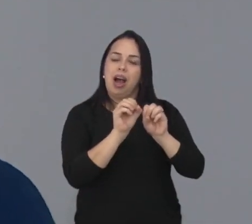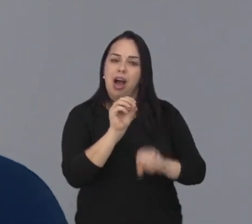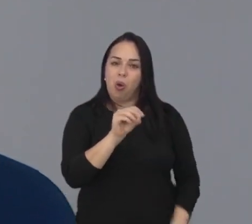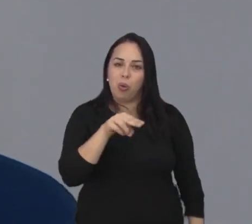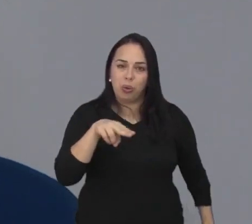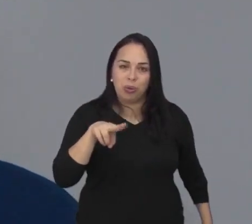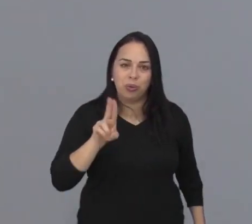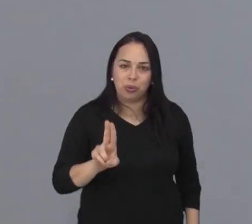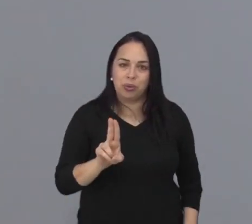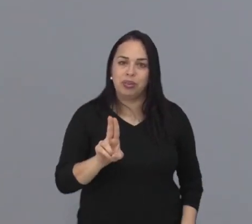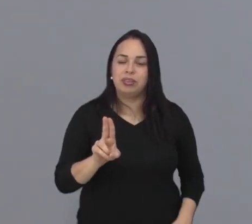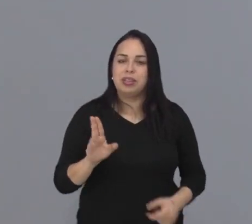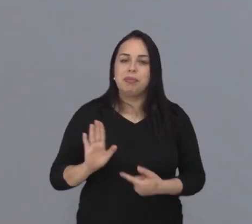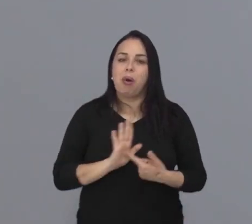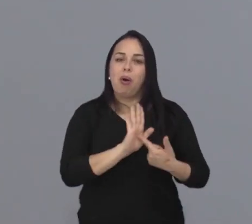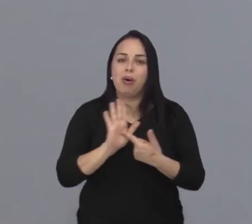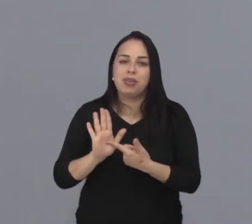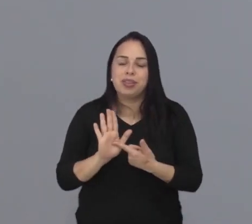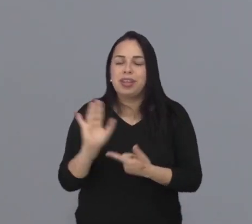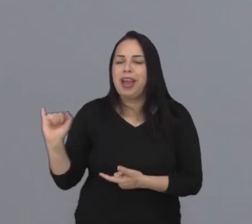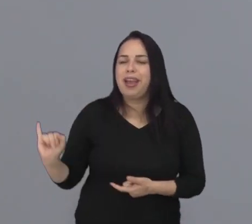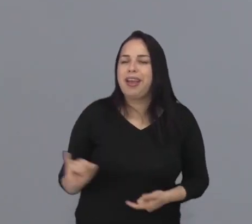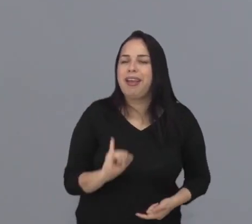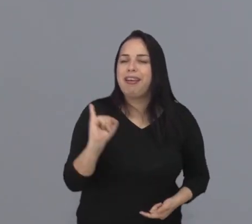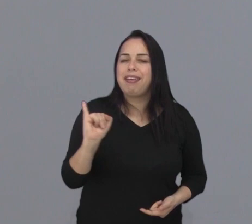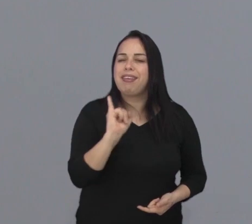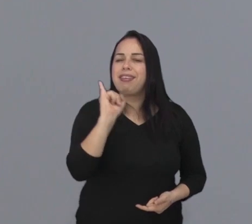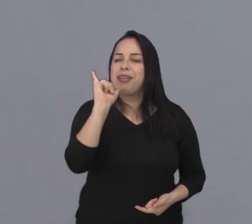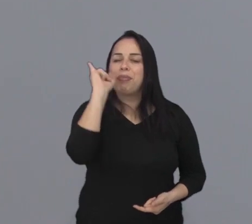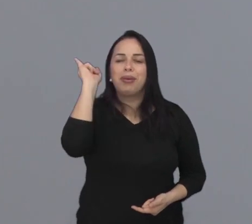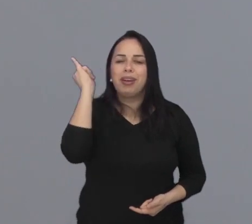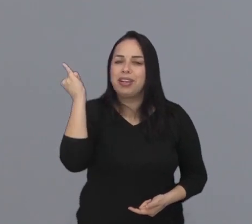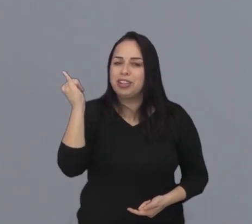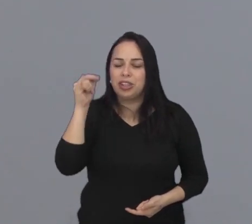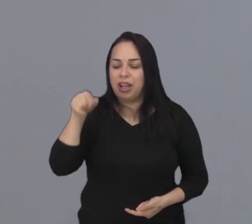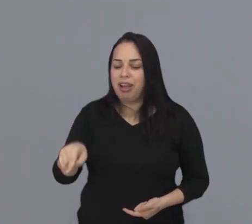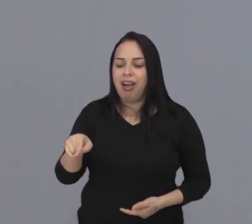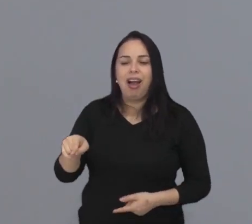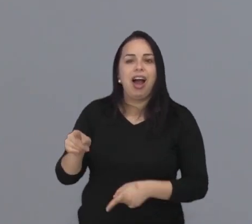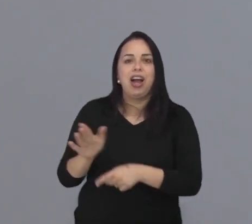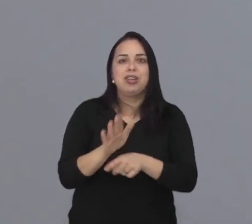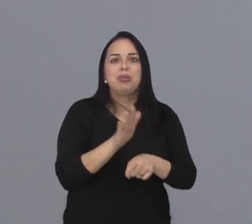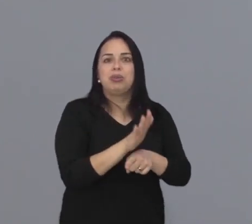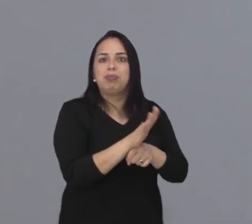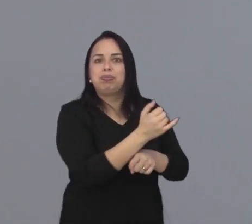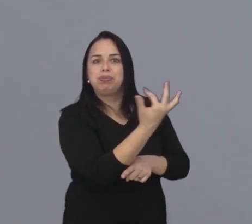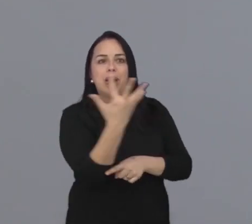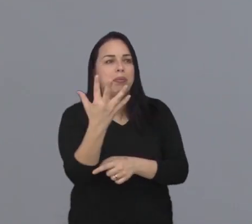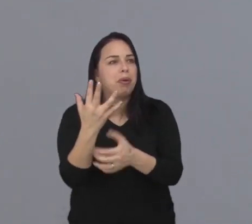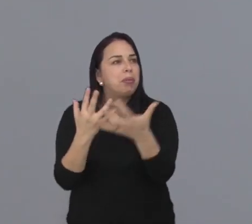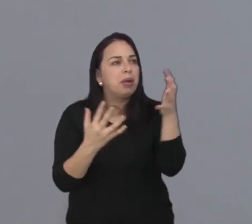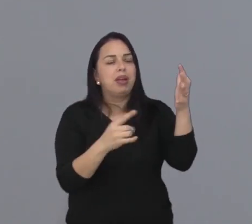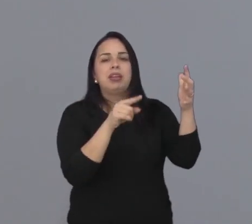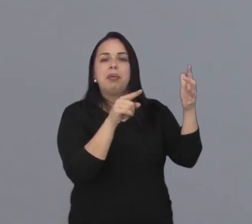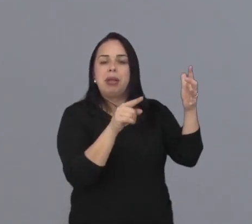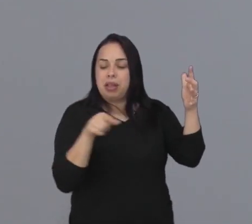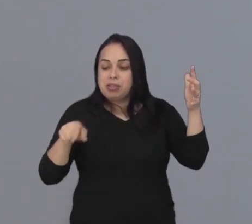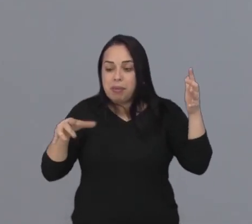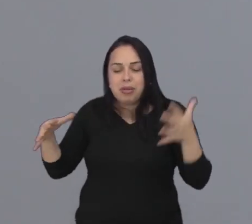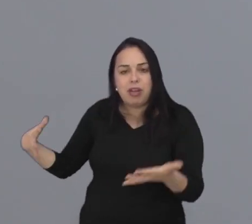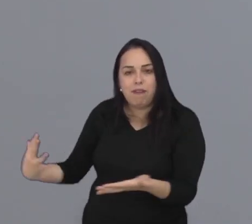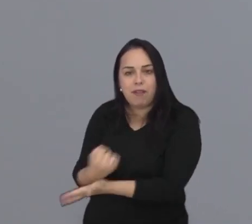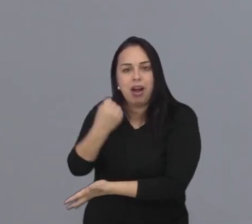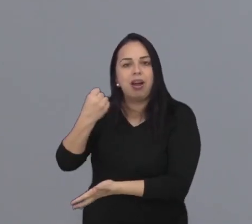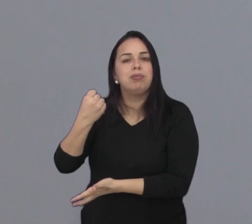a biodiversidade. Hoje a ONU aponta como fundamental, para ter comida na